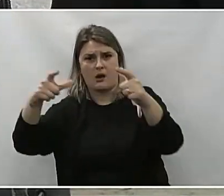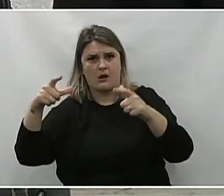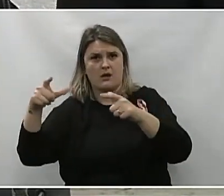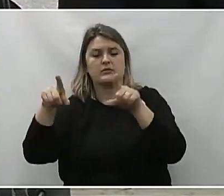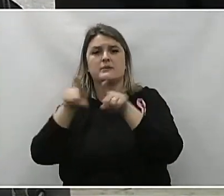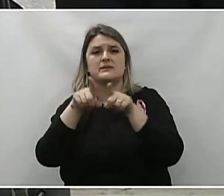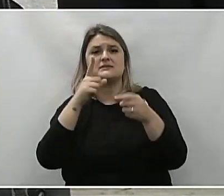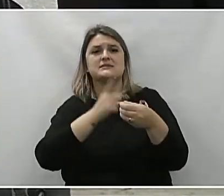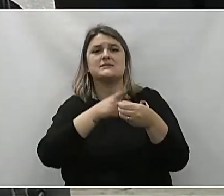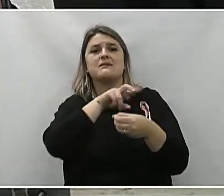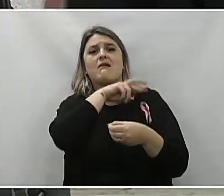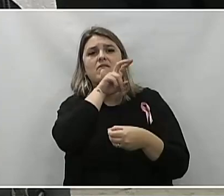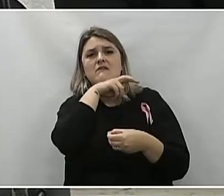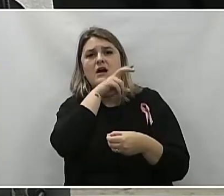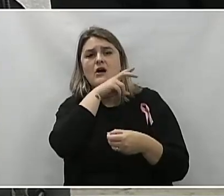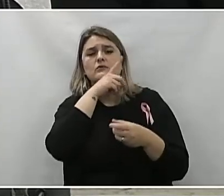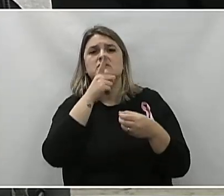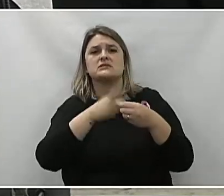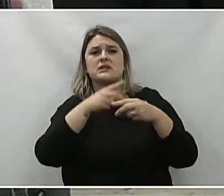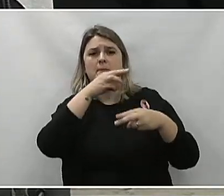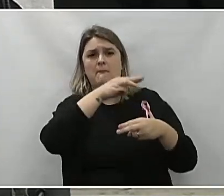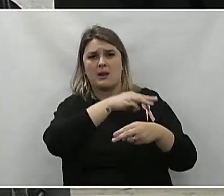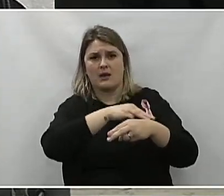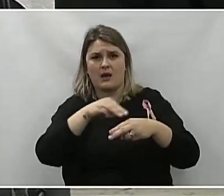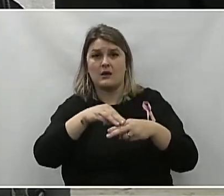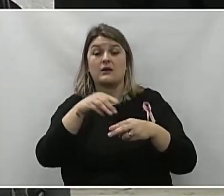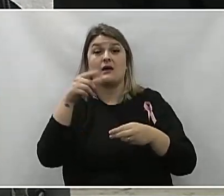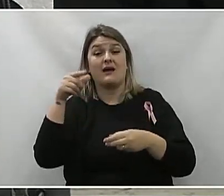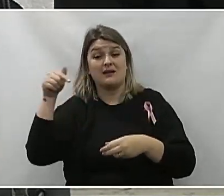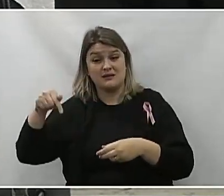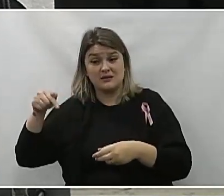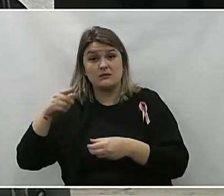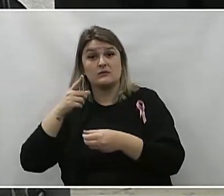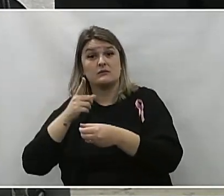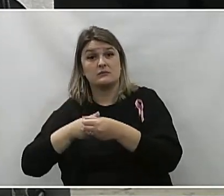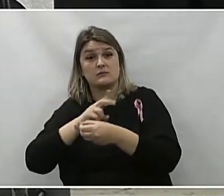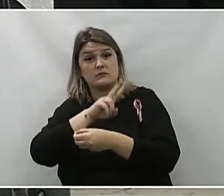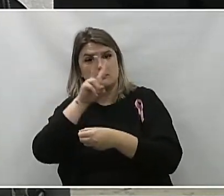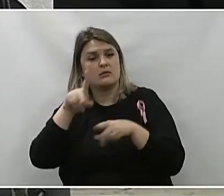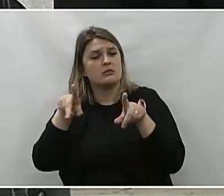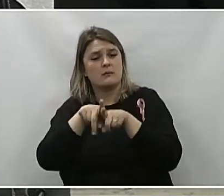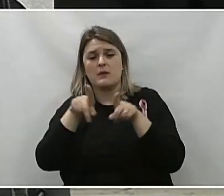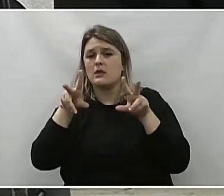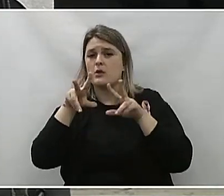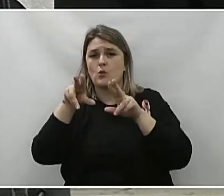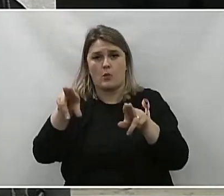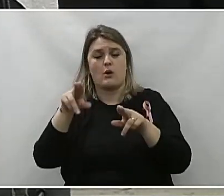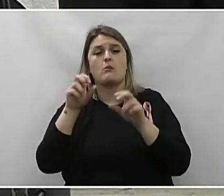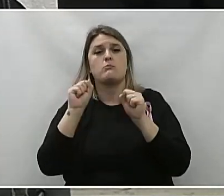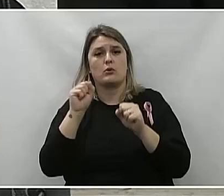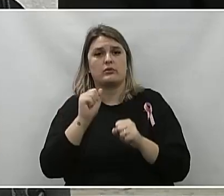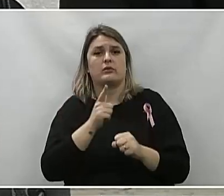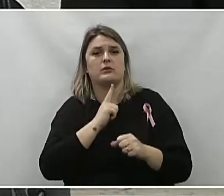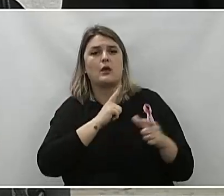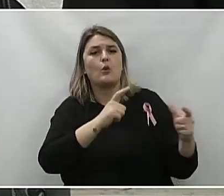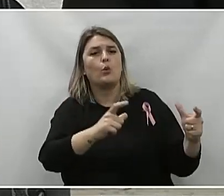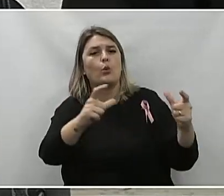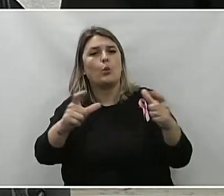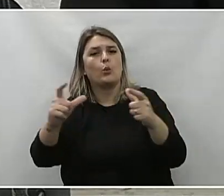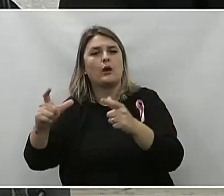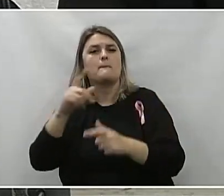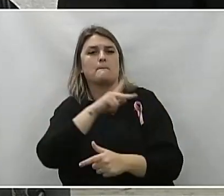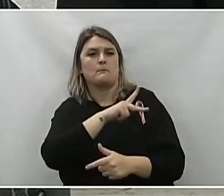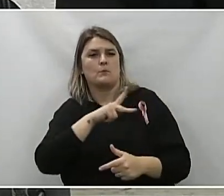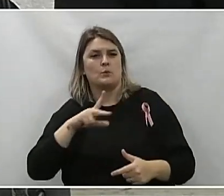cidades Cascavel Maringá União da Vitória também pode estar nesse ranking e eu tenho a certeza que vende encontro